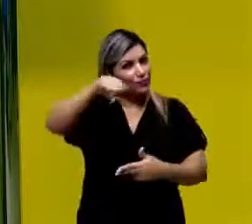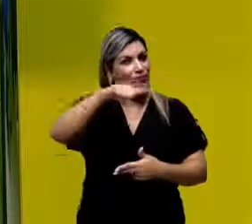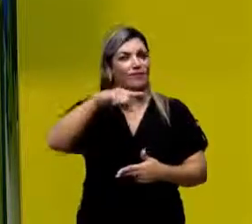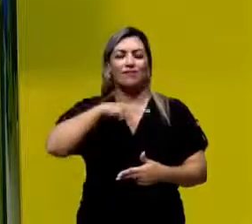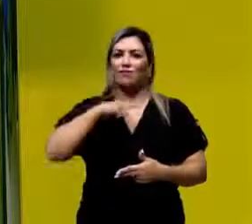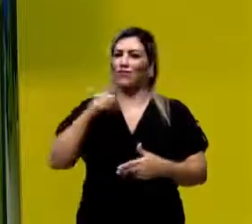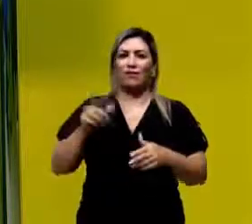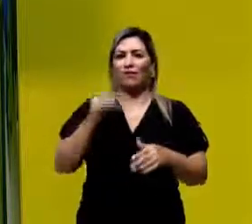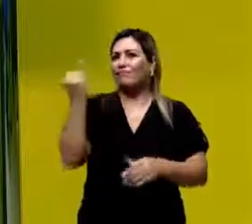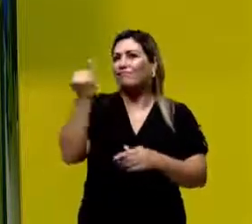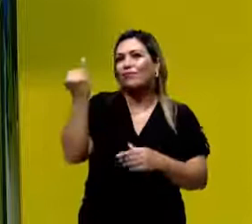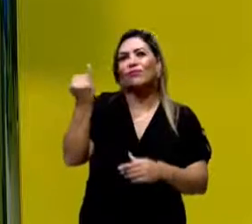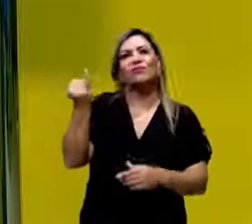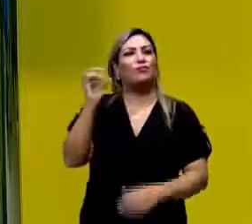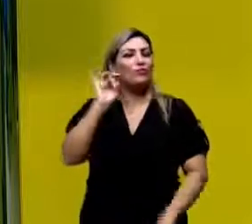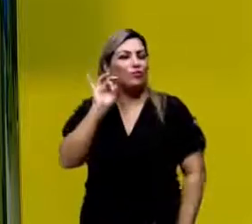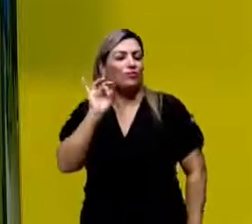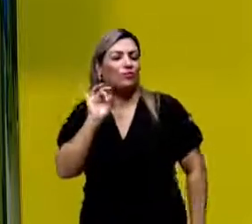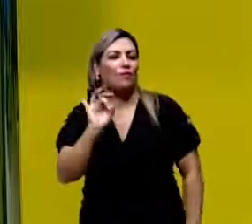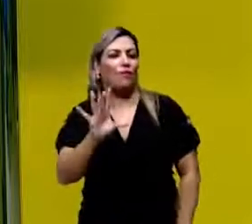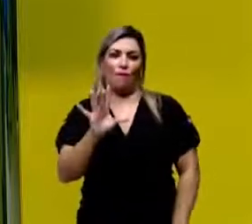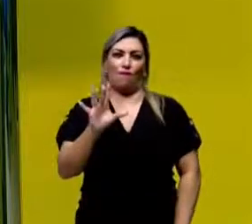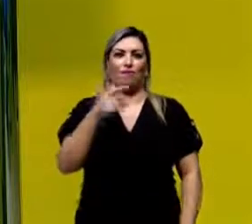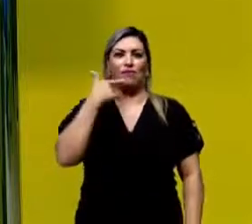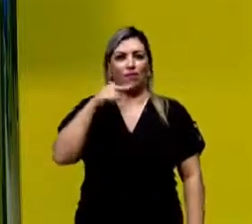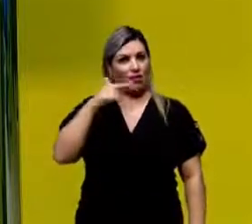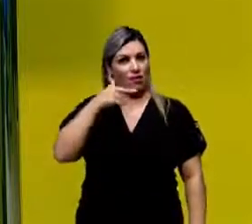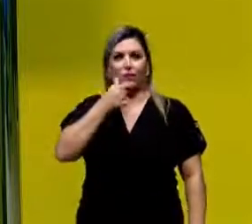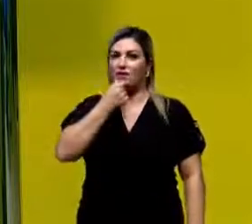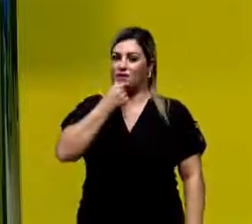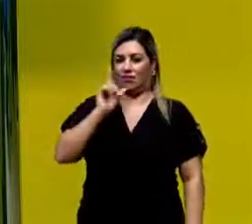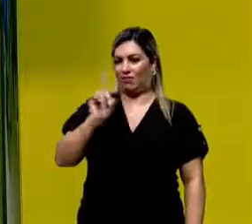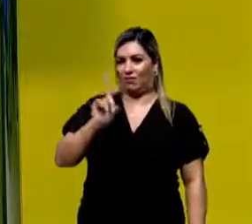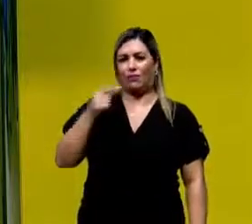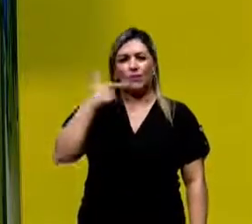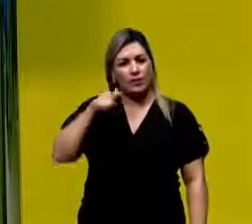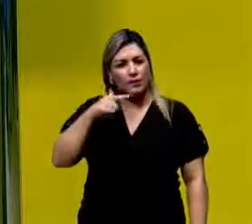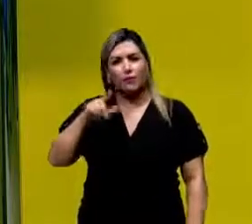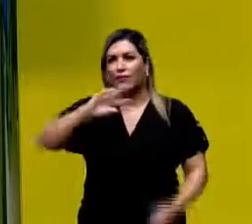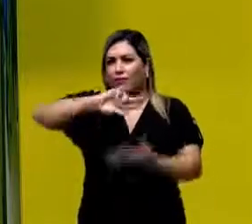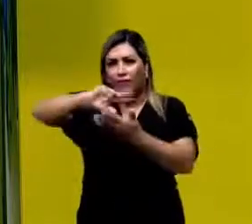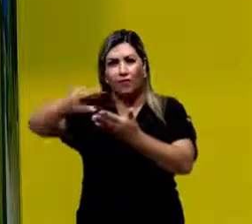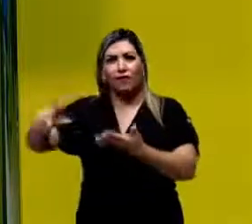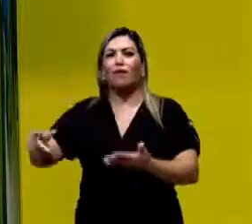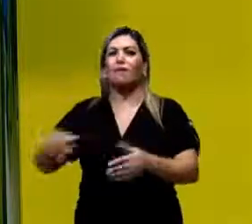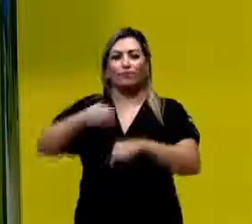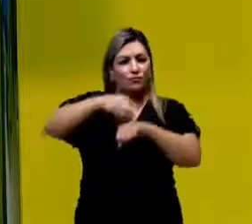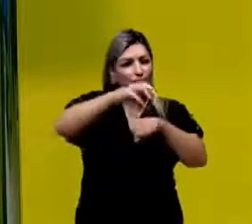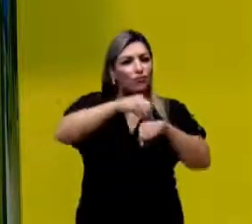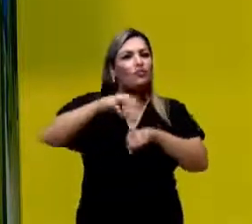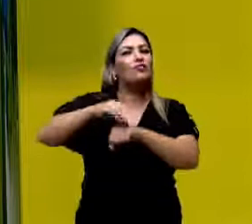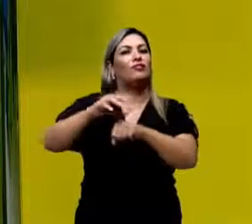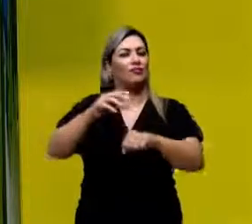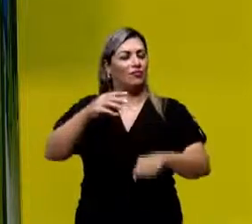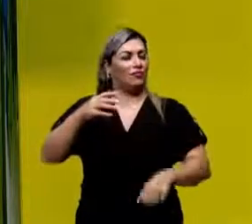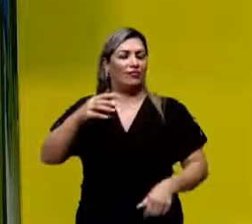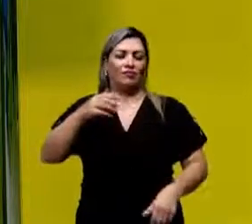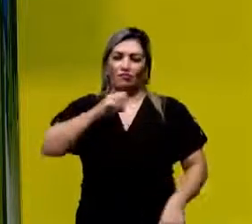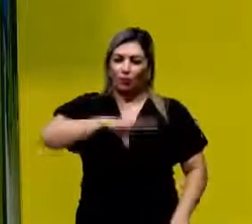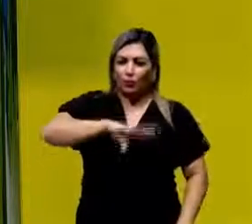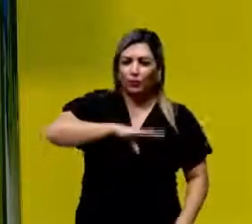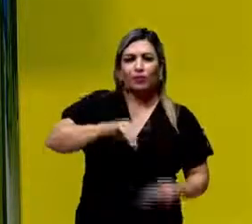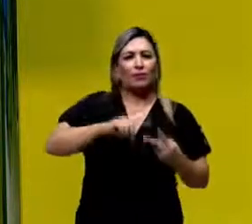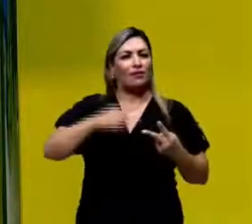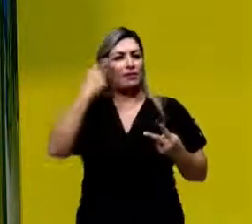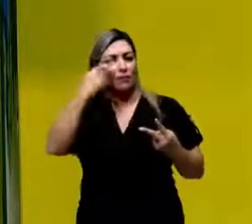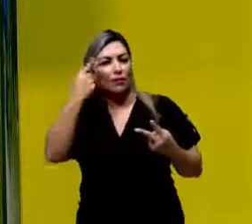vocês eles não são importantes apenas para língua inglesa vocês vão poder usar todas essas dicas para língua portuguesa e para